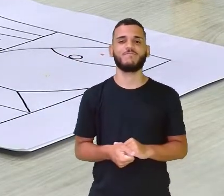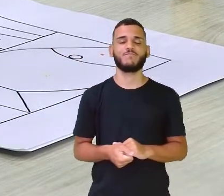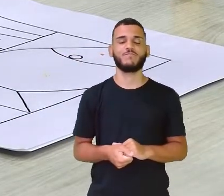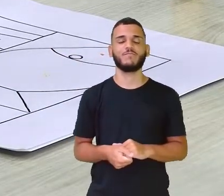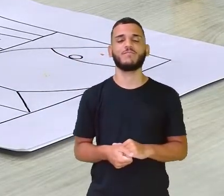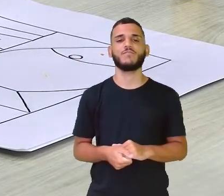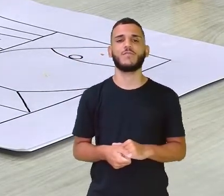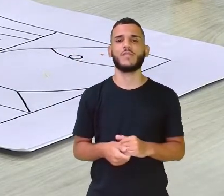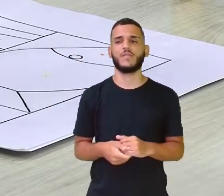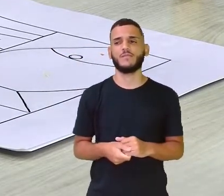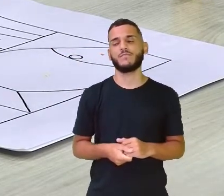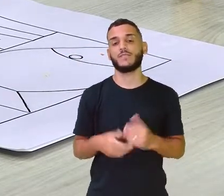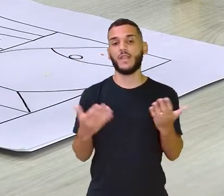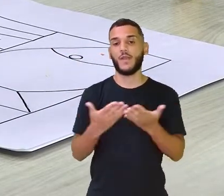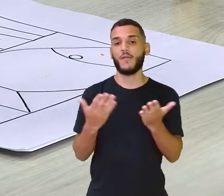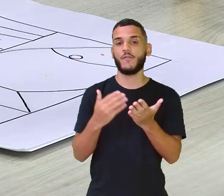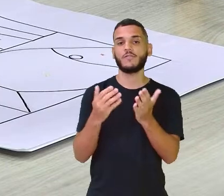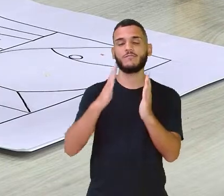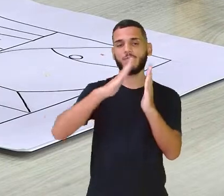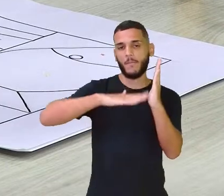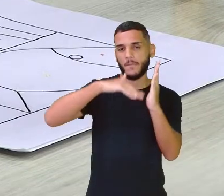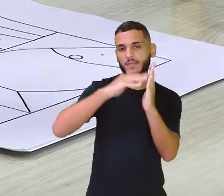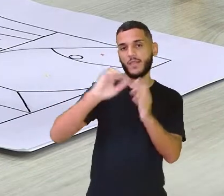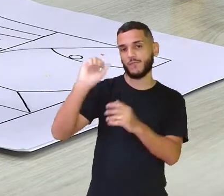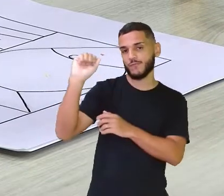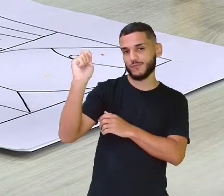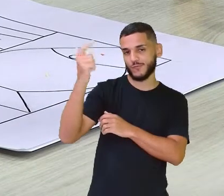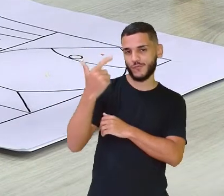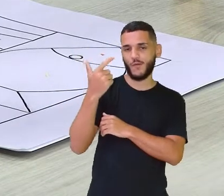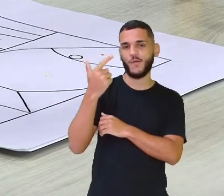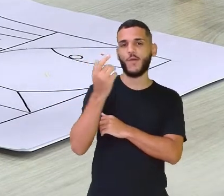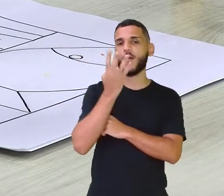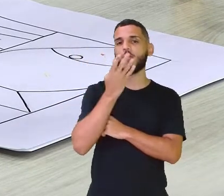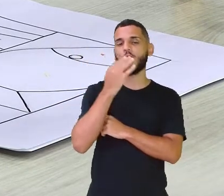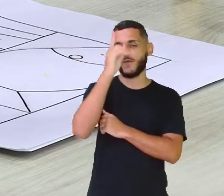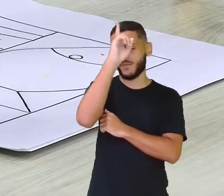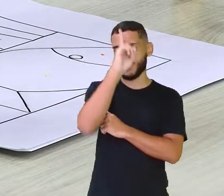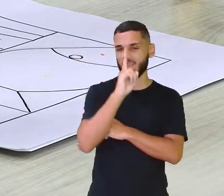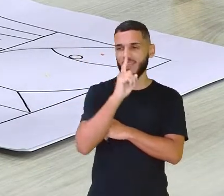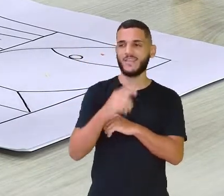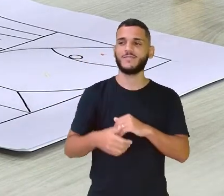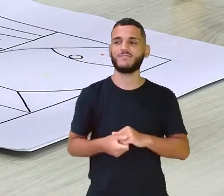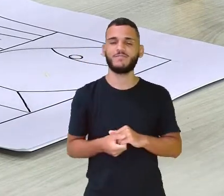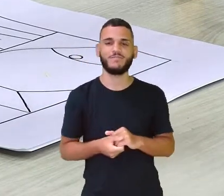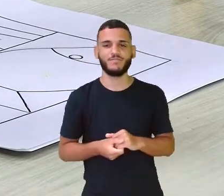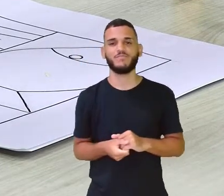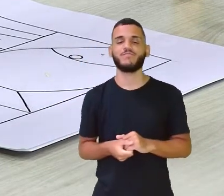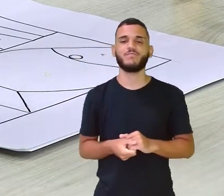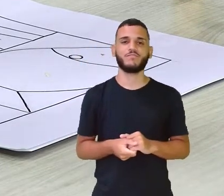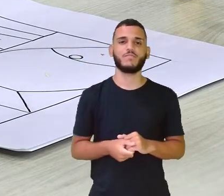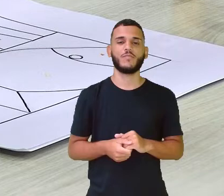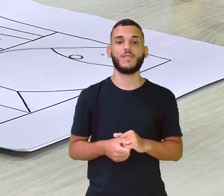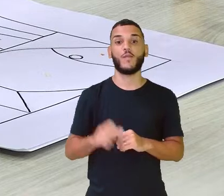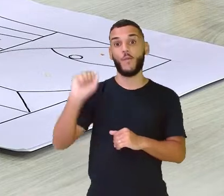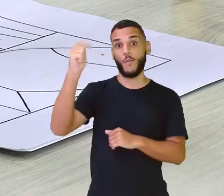pintar o sol. Pinta o sol de amarelo. Na verdade, o sol na obra é vermelho, me